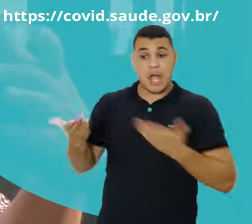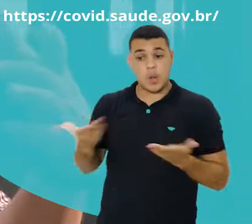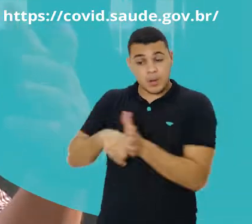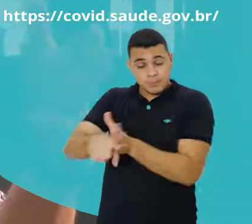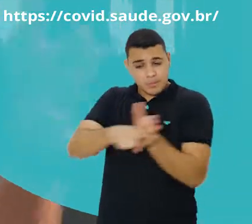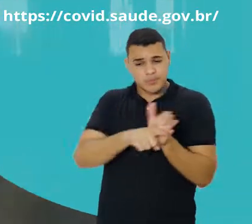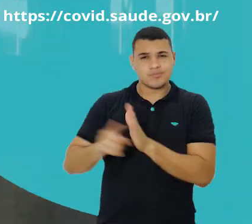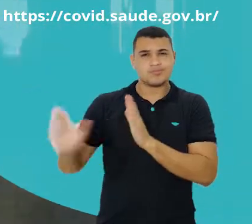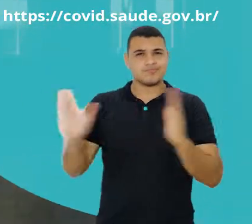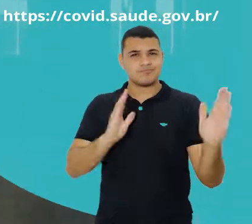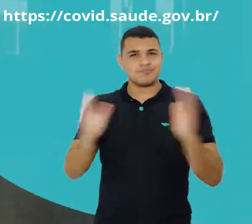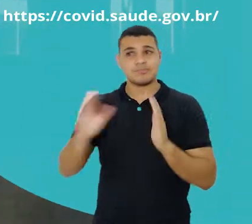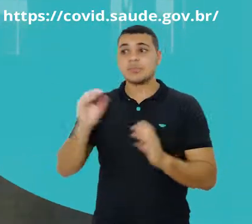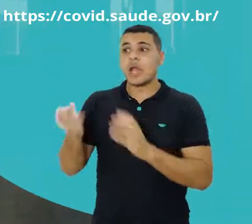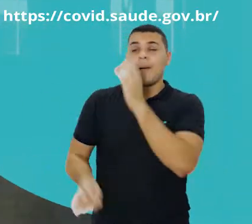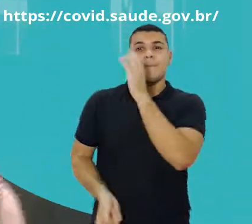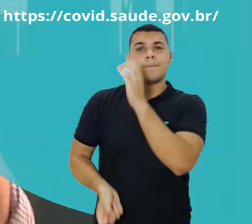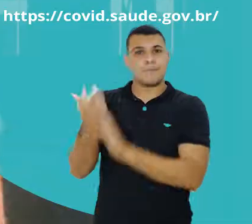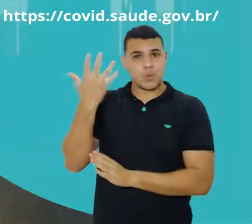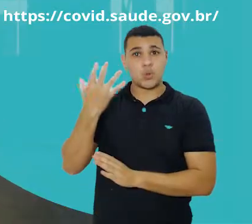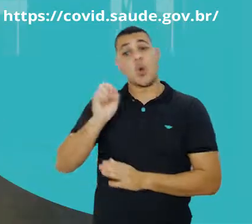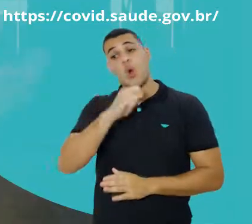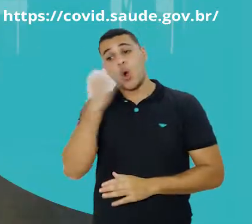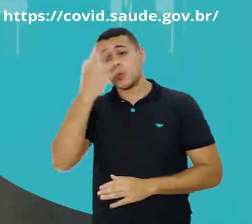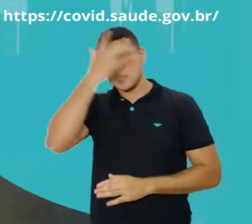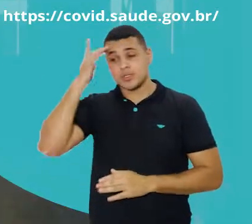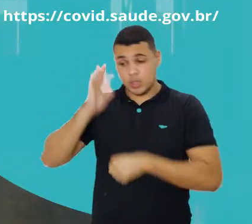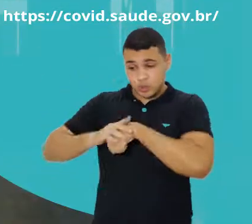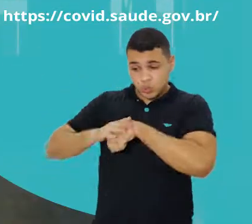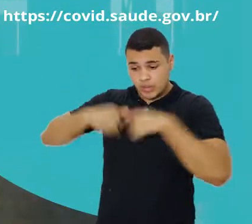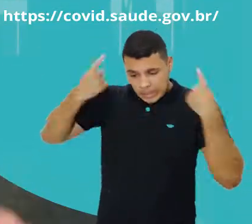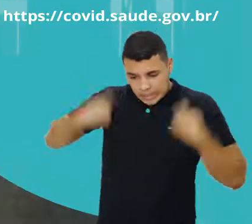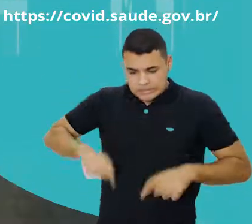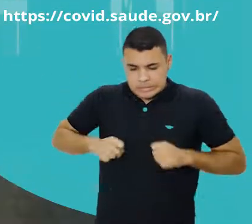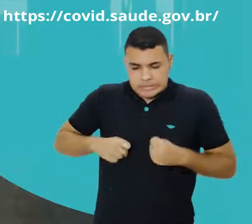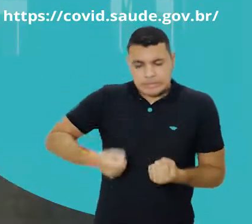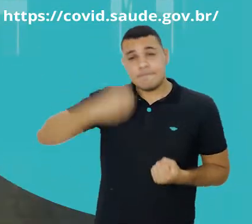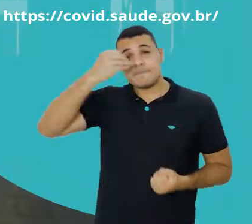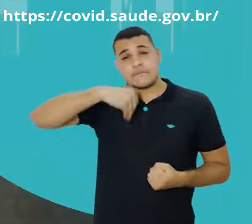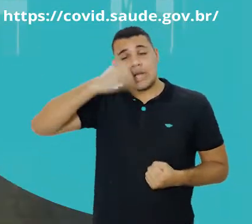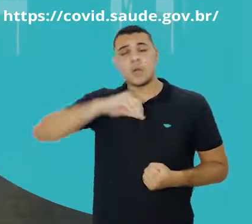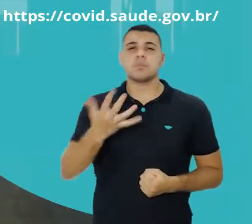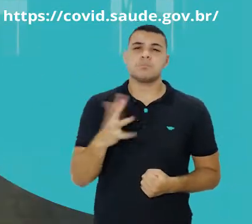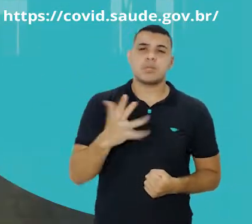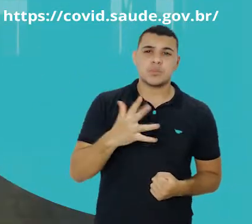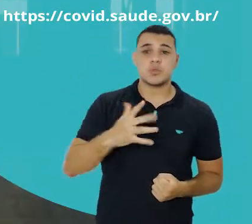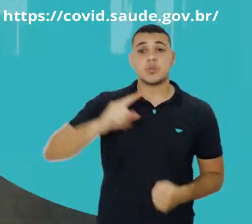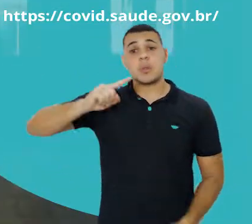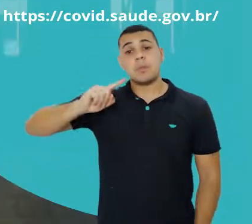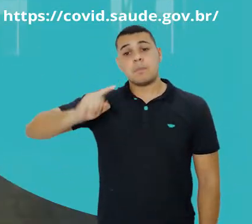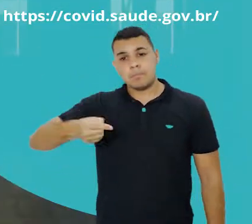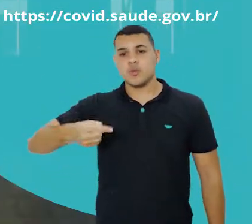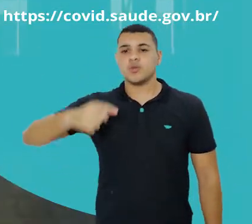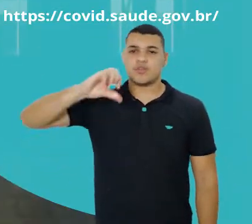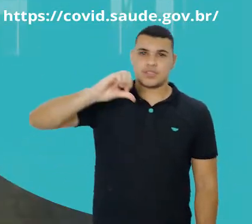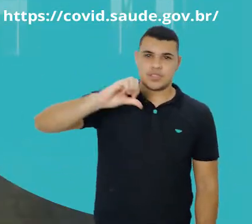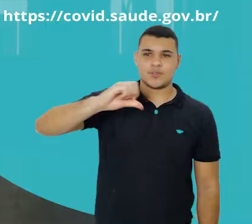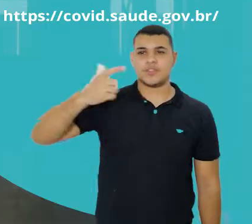está sendo analisado, surgiram ou adoeceram, né, aproximadamente